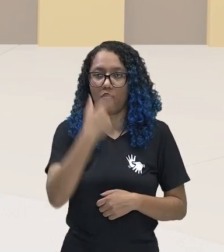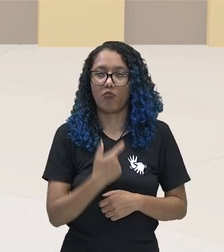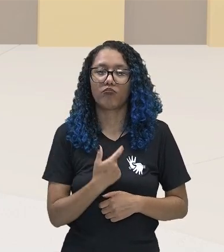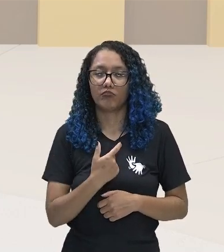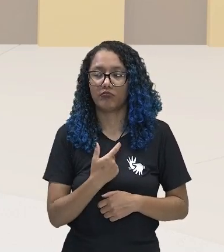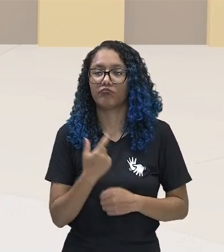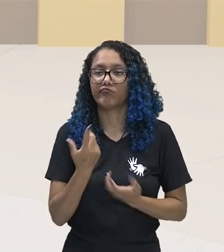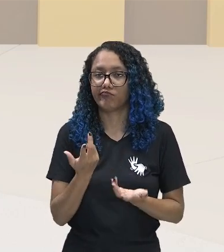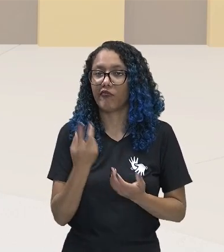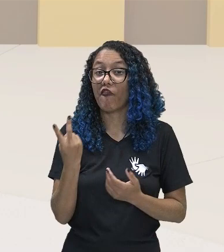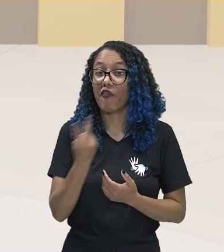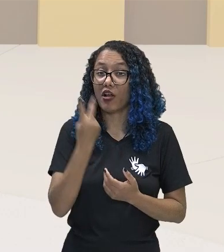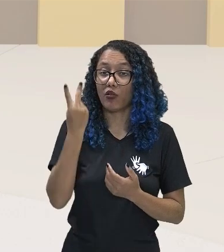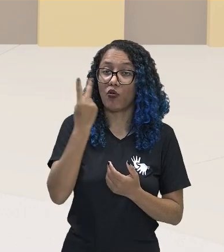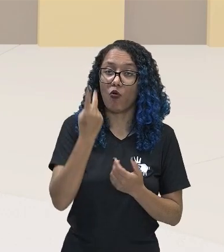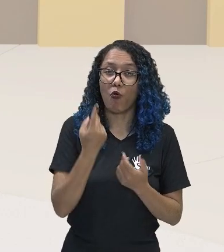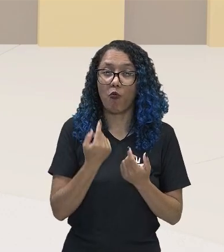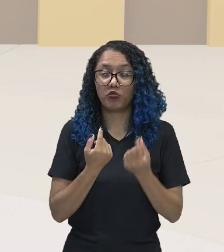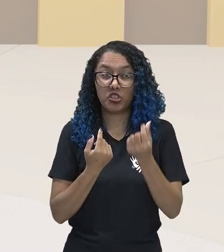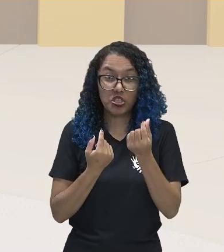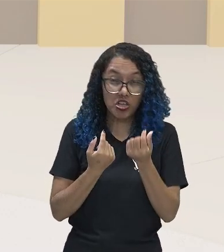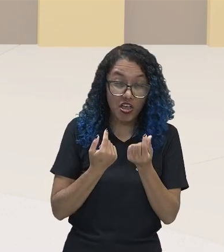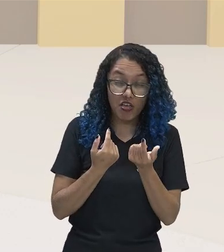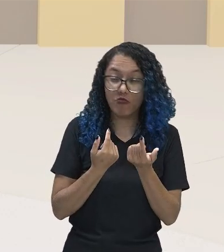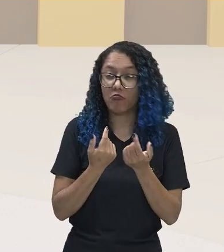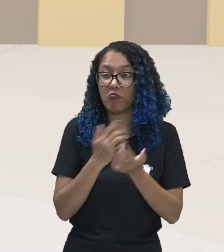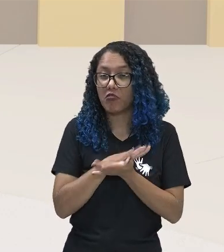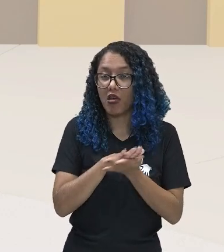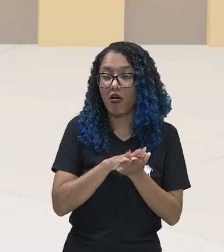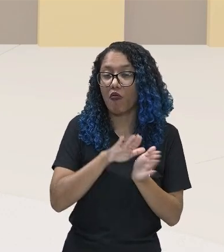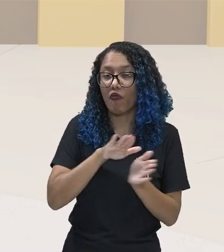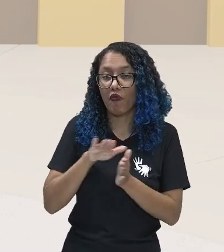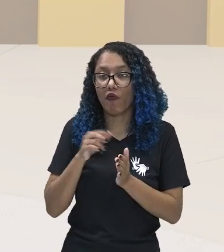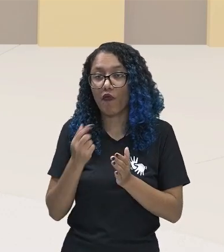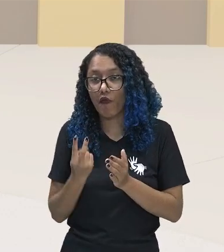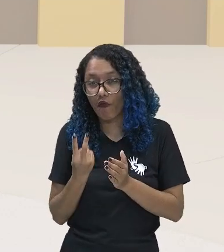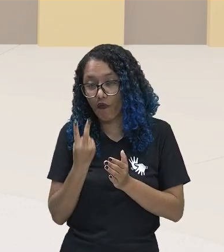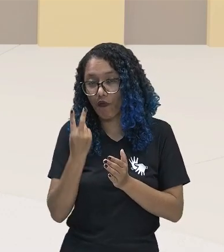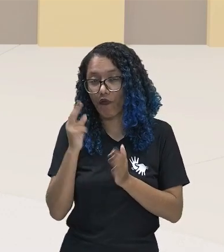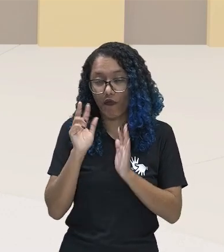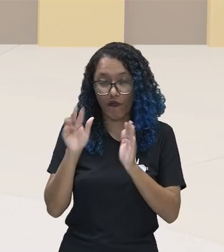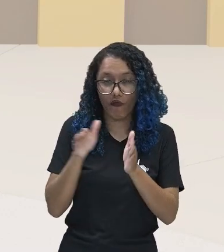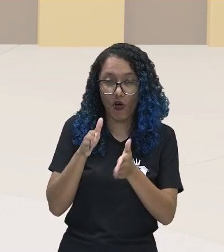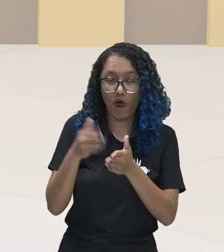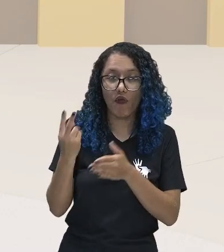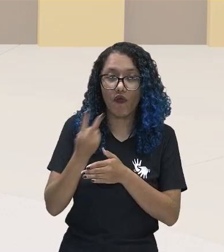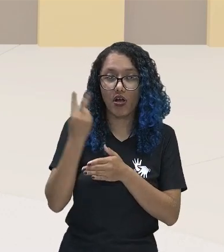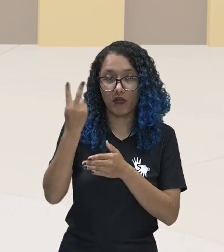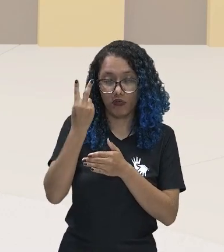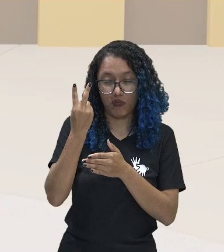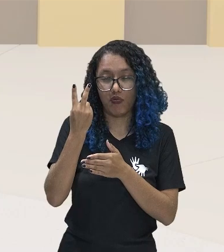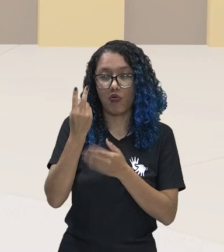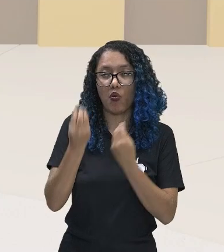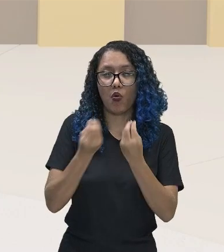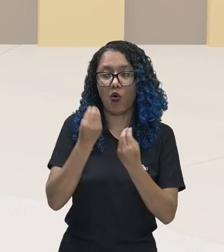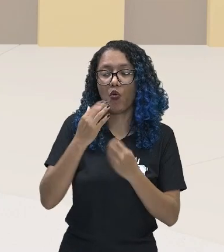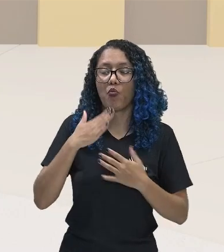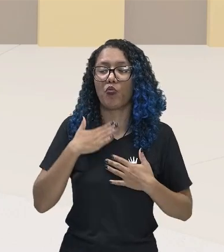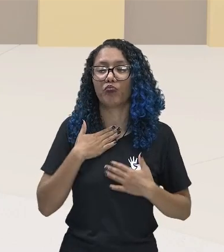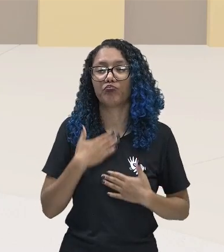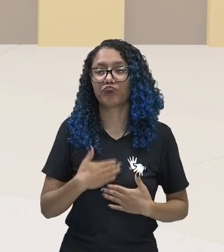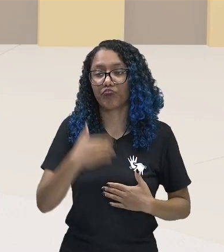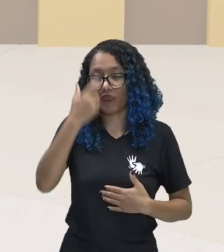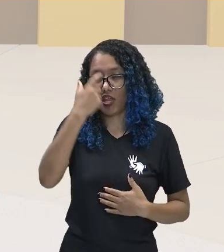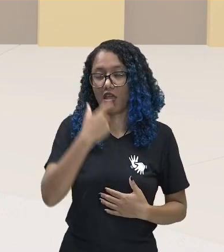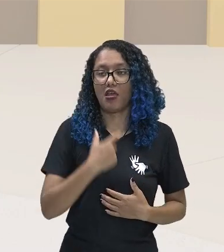preço. É um valor, é algo muito mais importante. Então a autoestima é esse valor que eu dou a mim mesma. Esse, por sua vez,